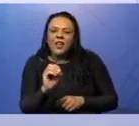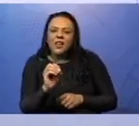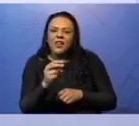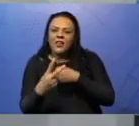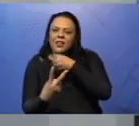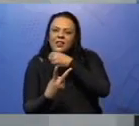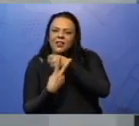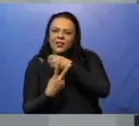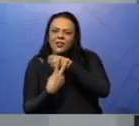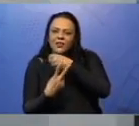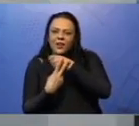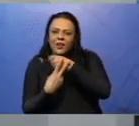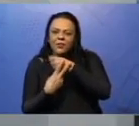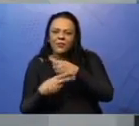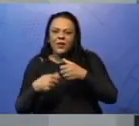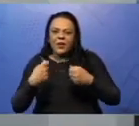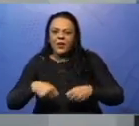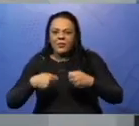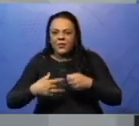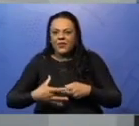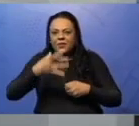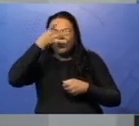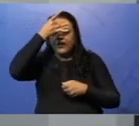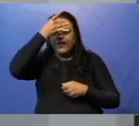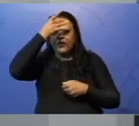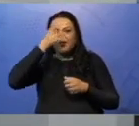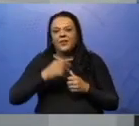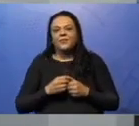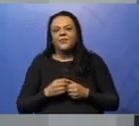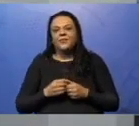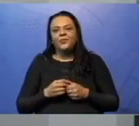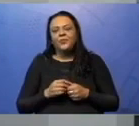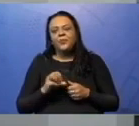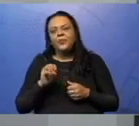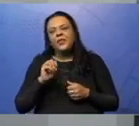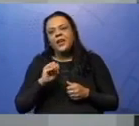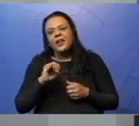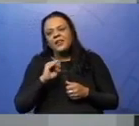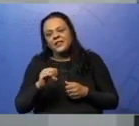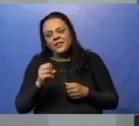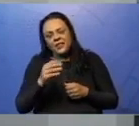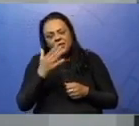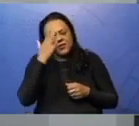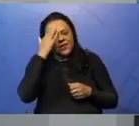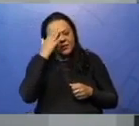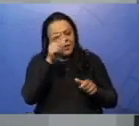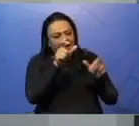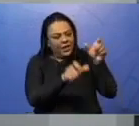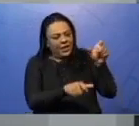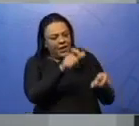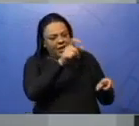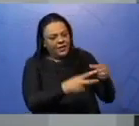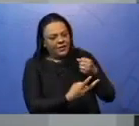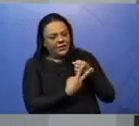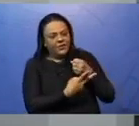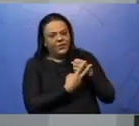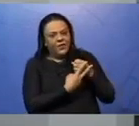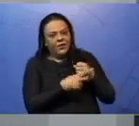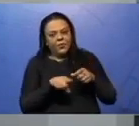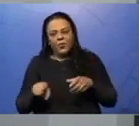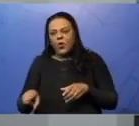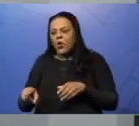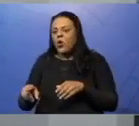Então é muito mais fácil eu saber quais são esses verbos, porque o restante eu já elimino. Então são somente esses. Pensa, festa PPCVV. Ah,